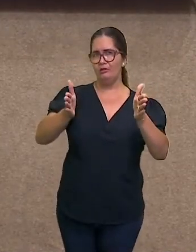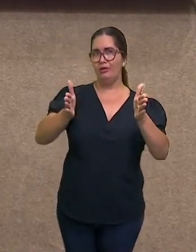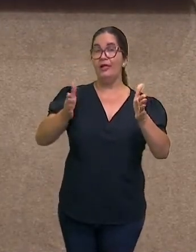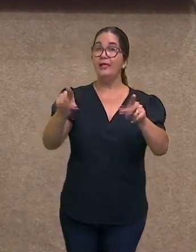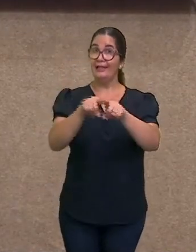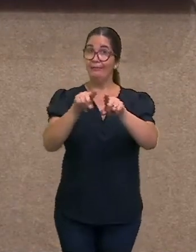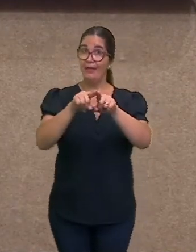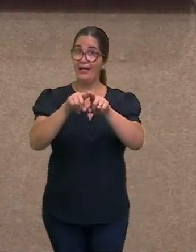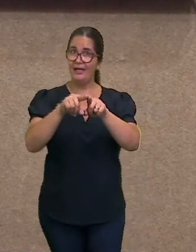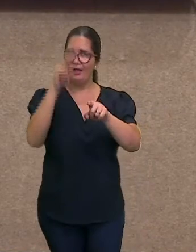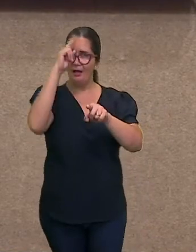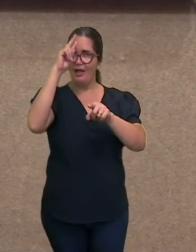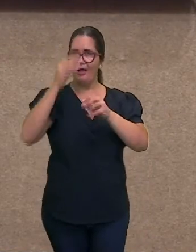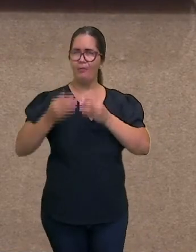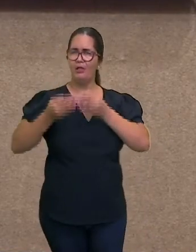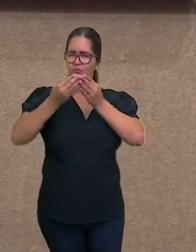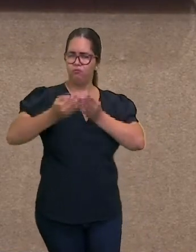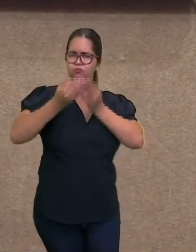A